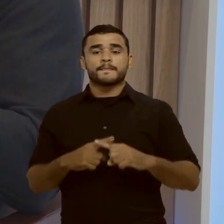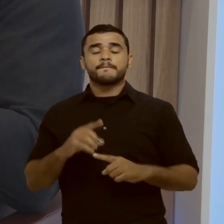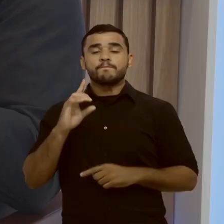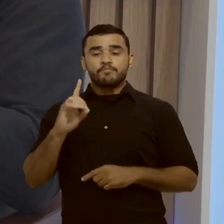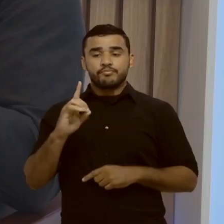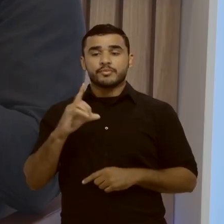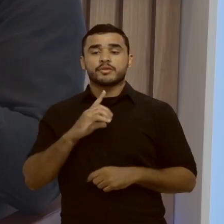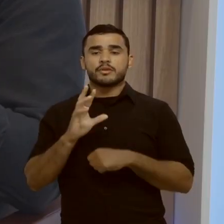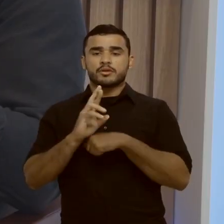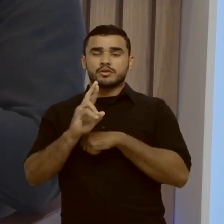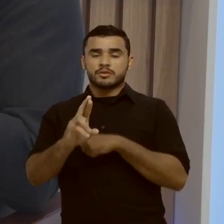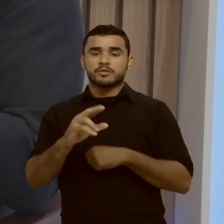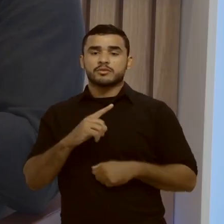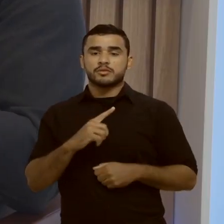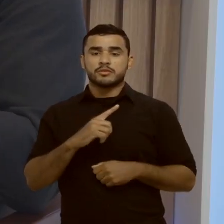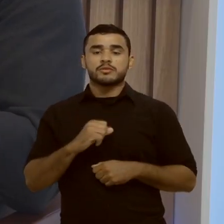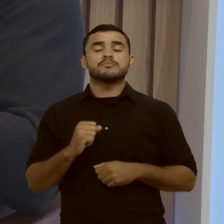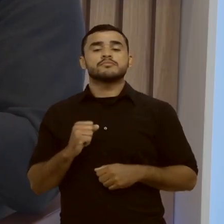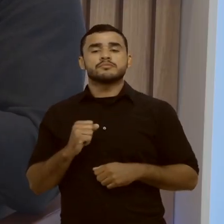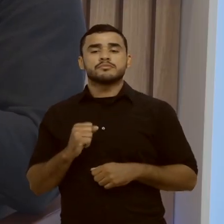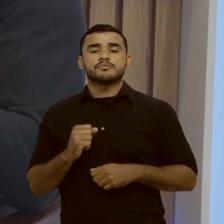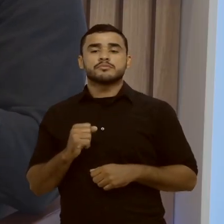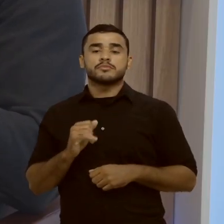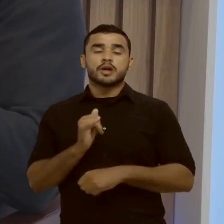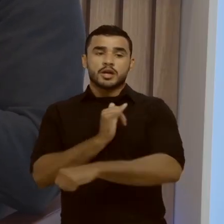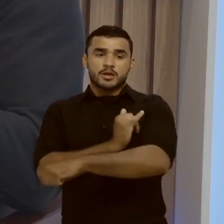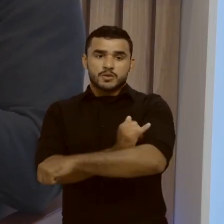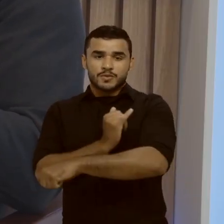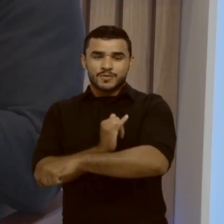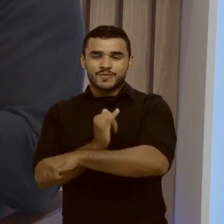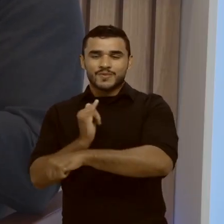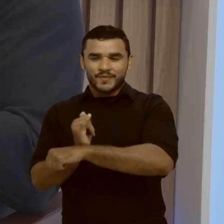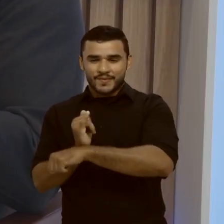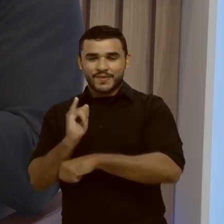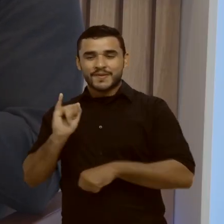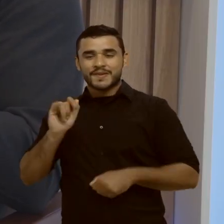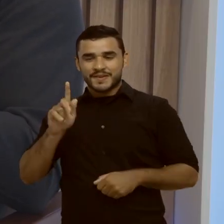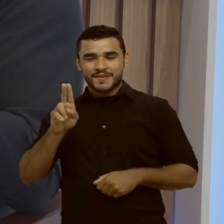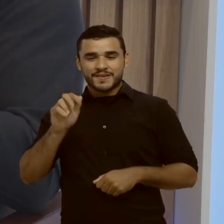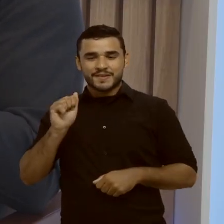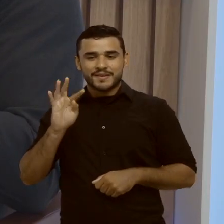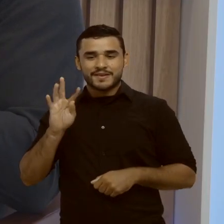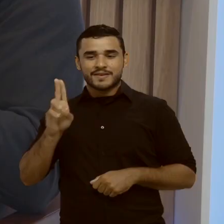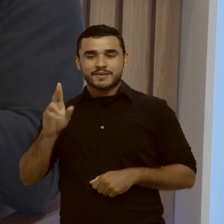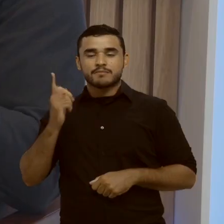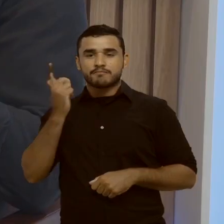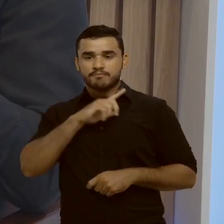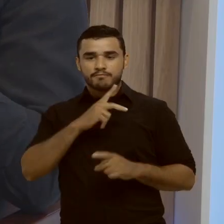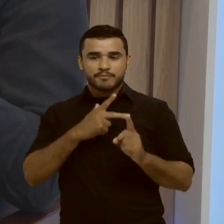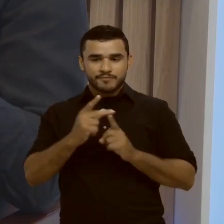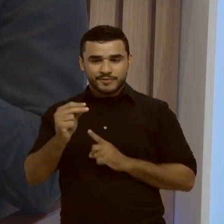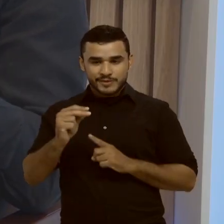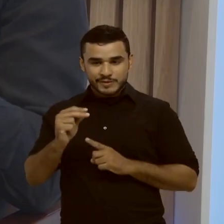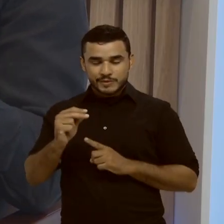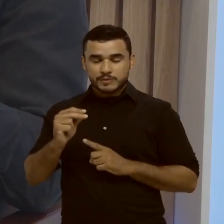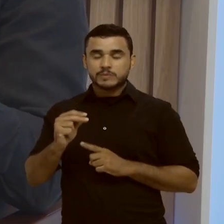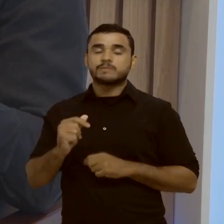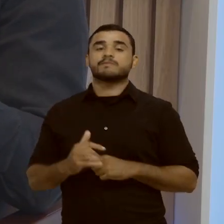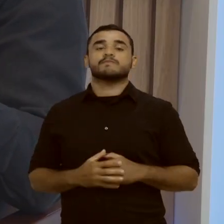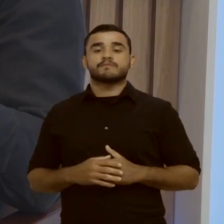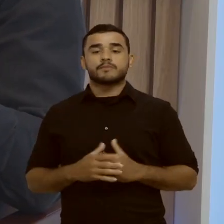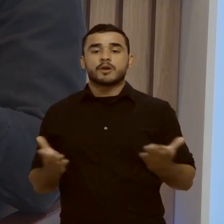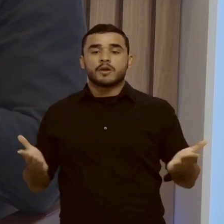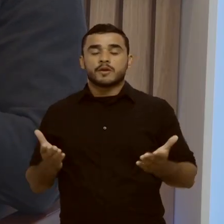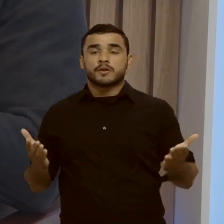4 representantes, como a gente tem dito aqui. O Iguatu venceu o jogo no final de semana contra o Imperatriz. Nesse momento é o